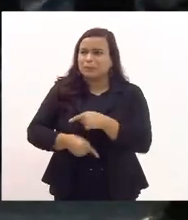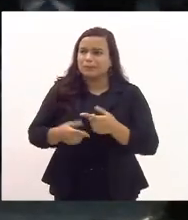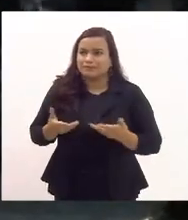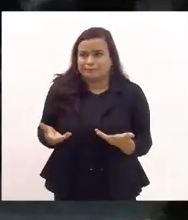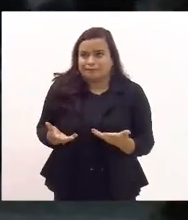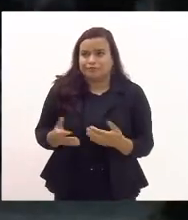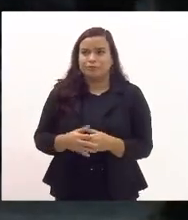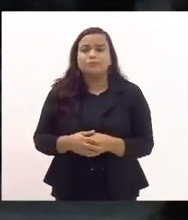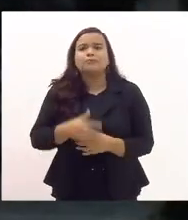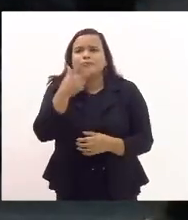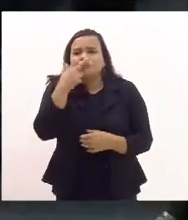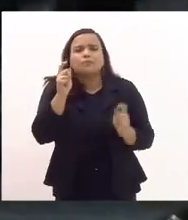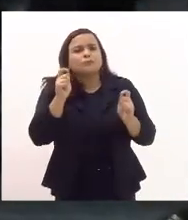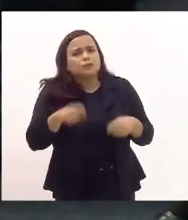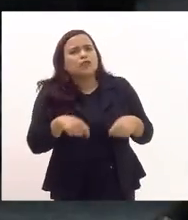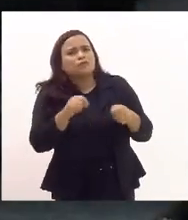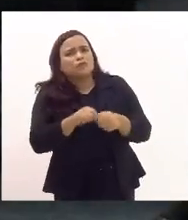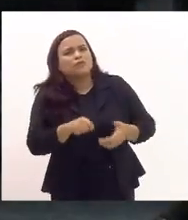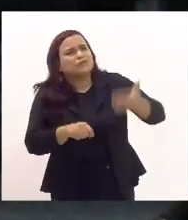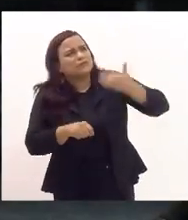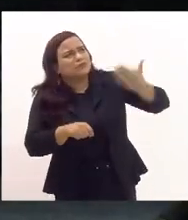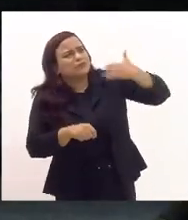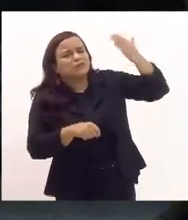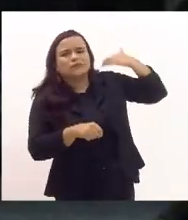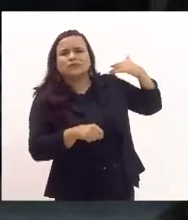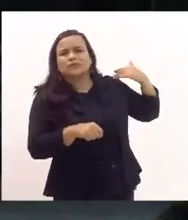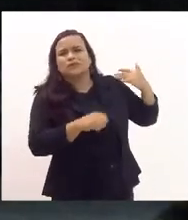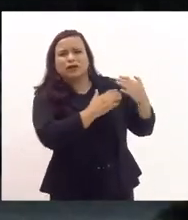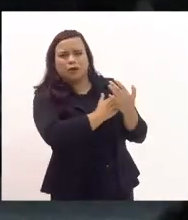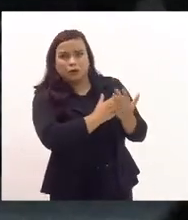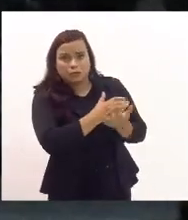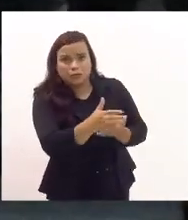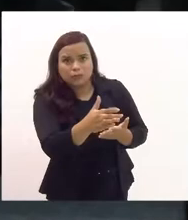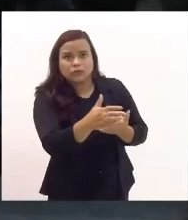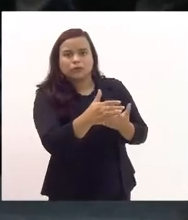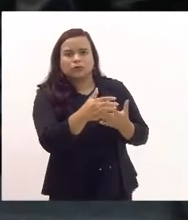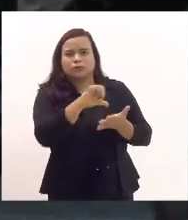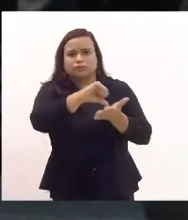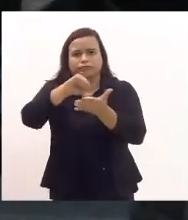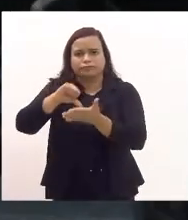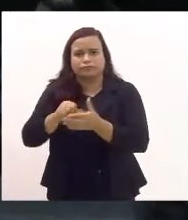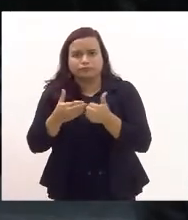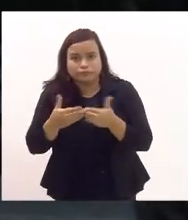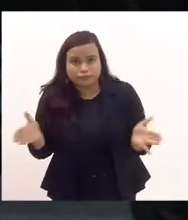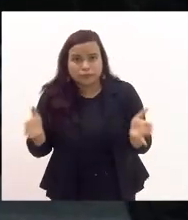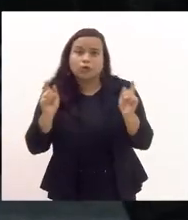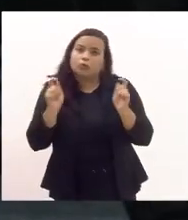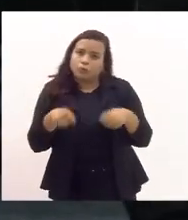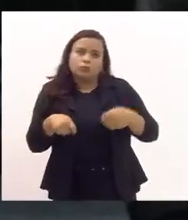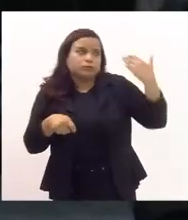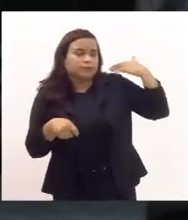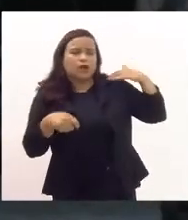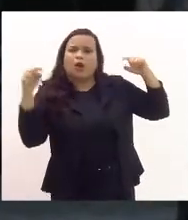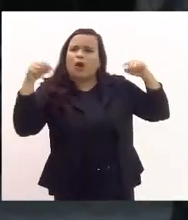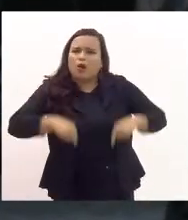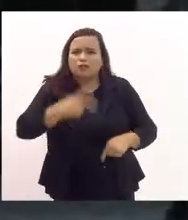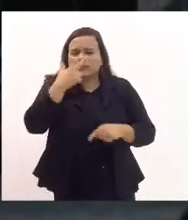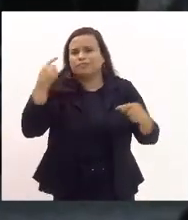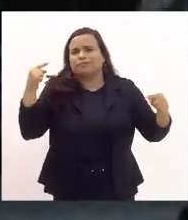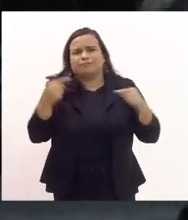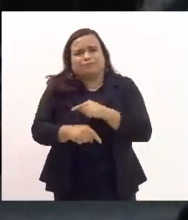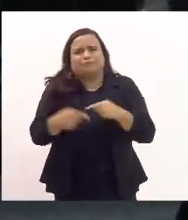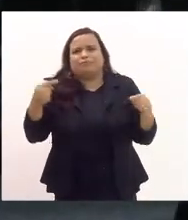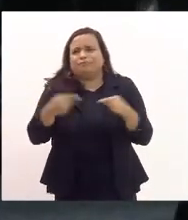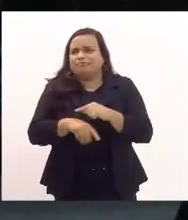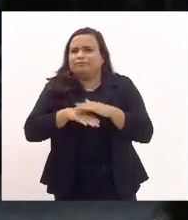podia ter feito lá atrás quando iniciam-se as agências no tempo presente não faz